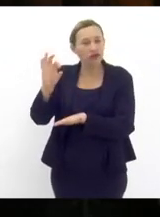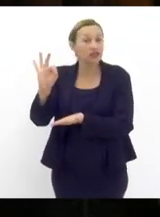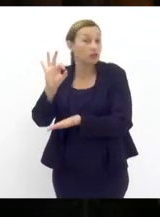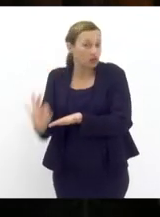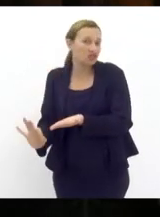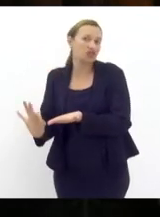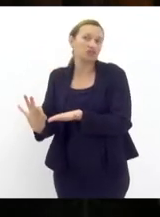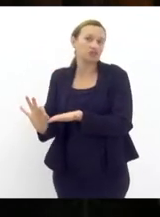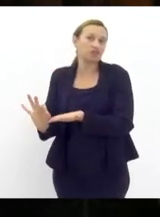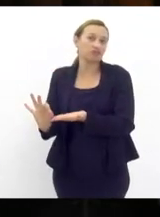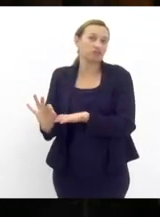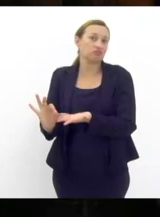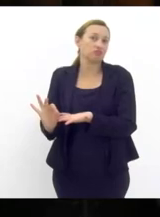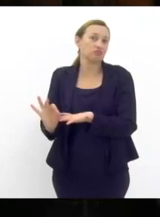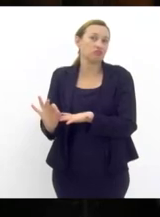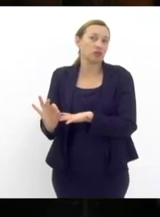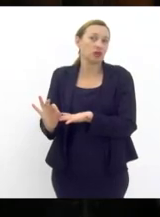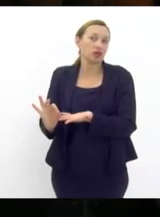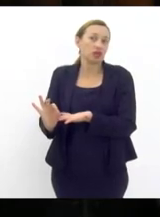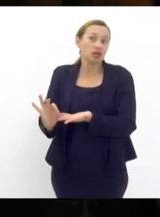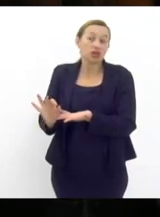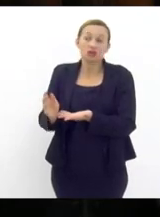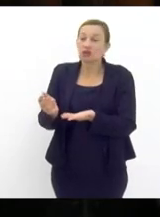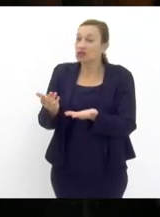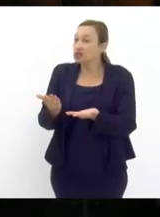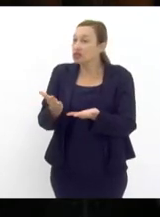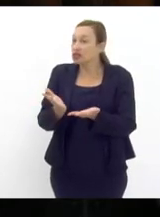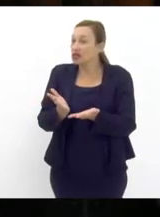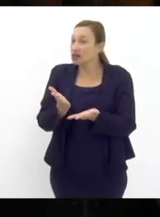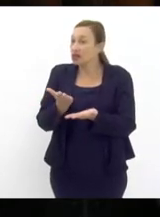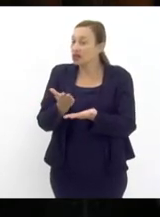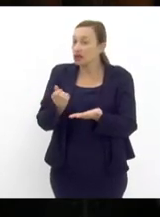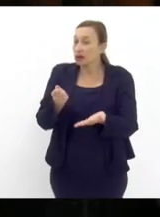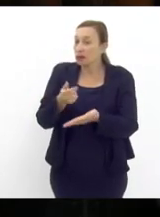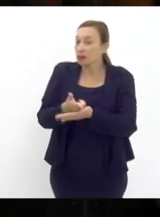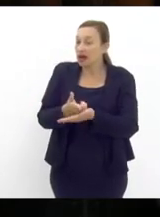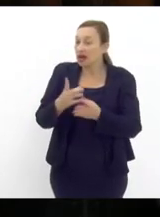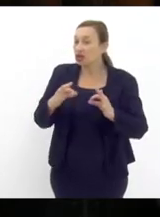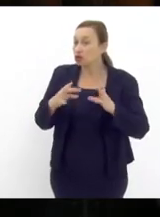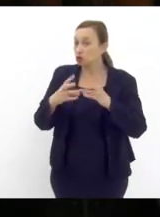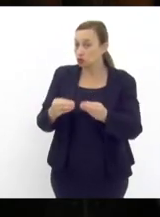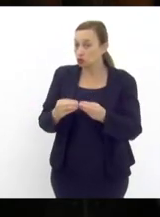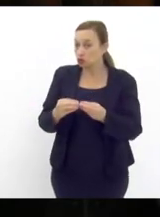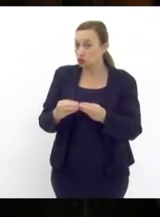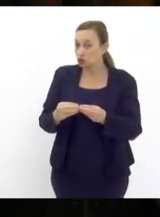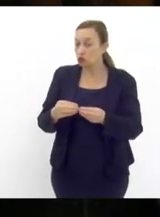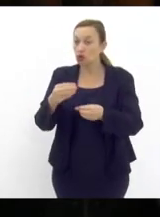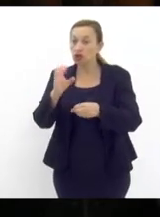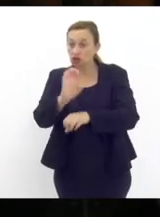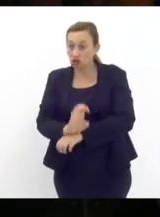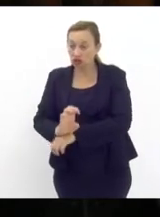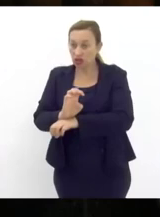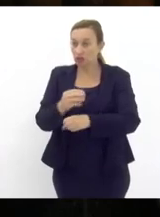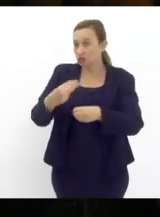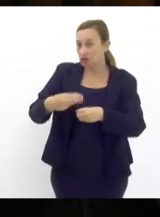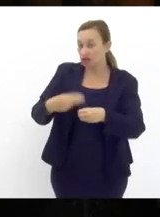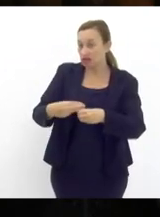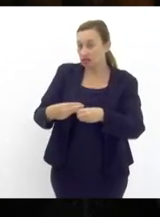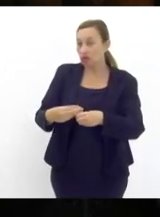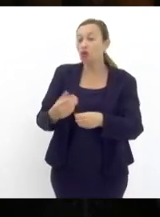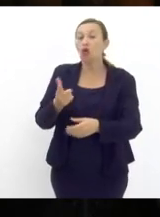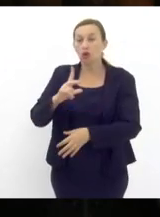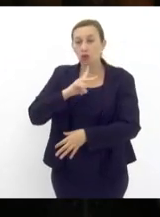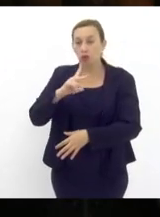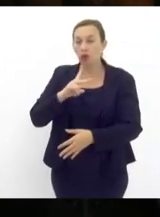80%, se você Liquida esses estados e seus municípios você liquidou o próprio país Então